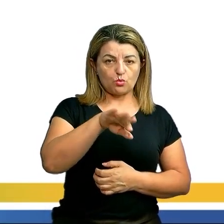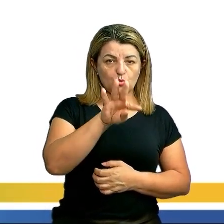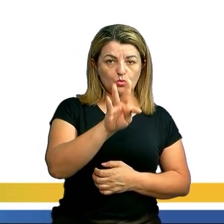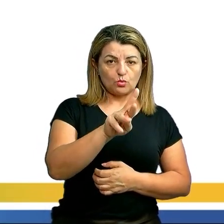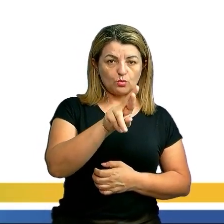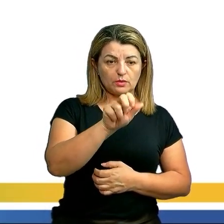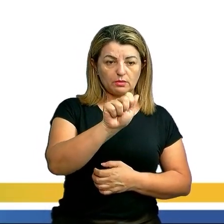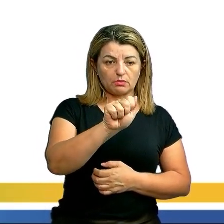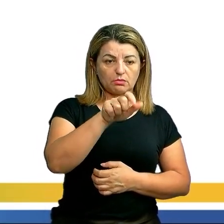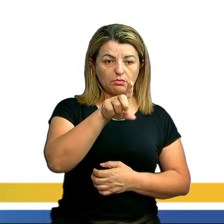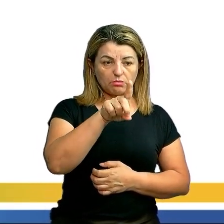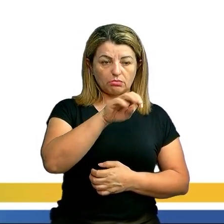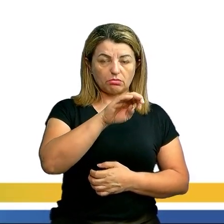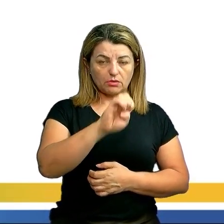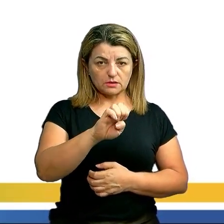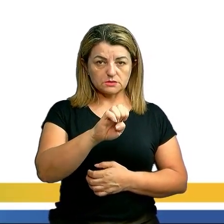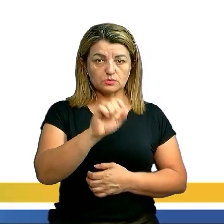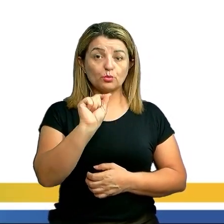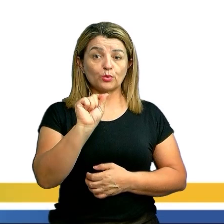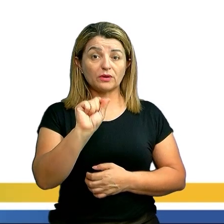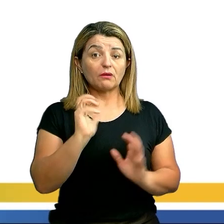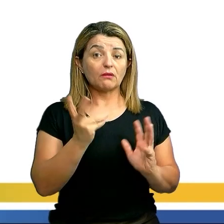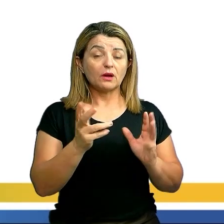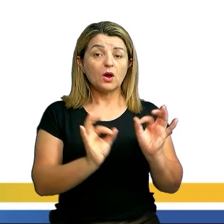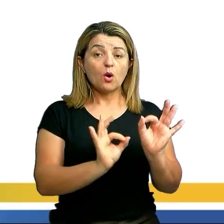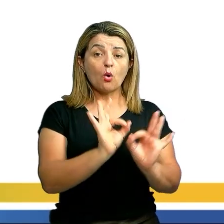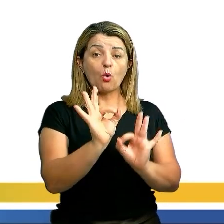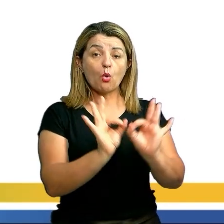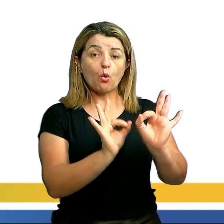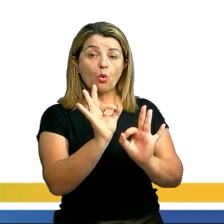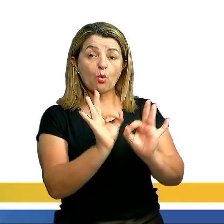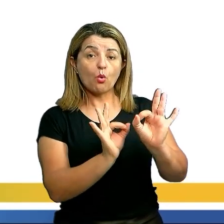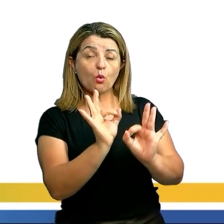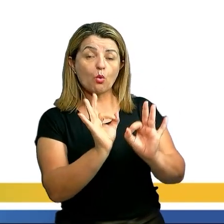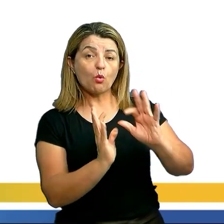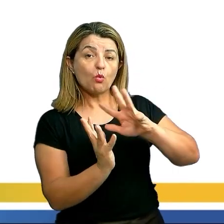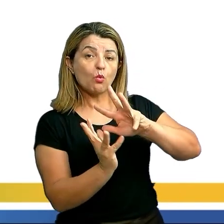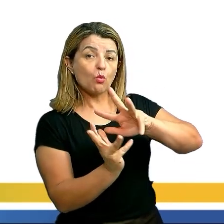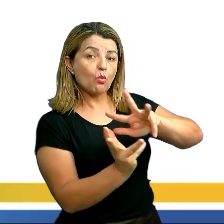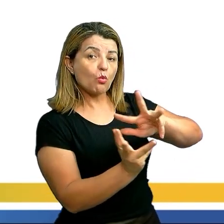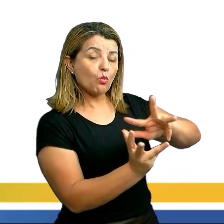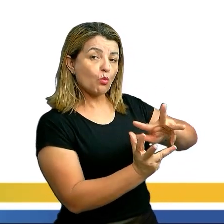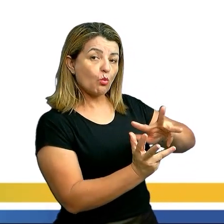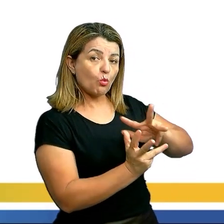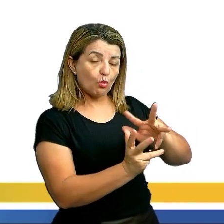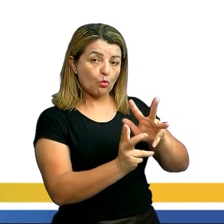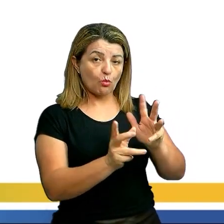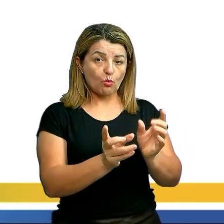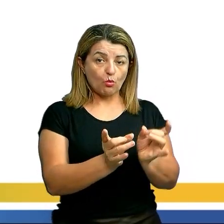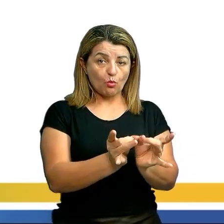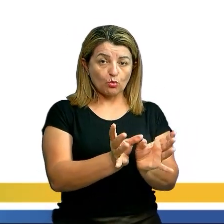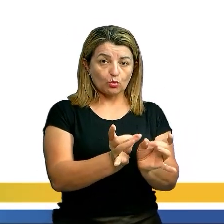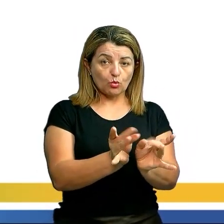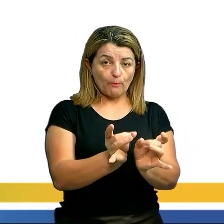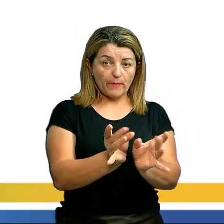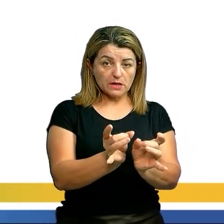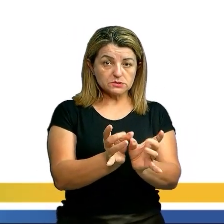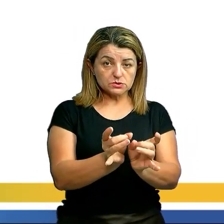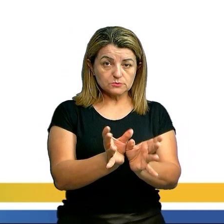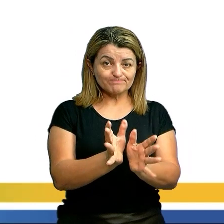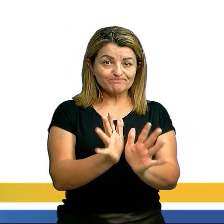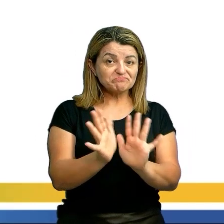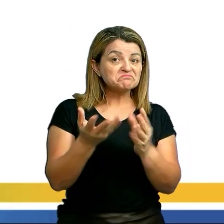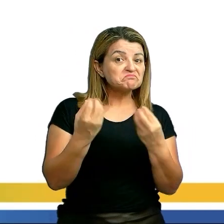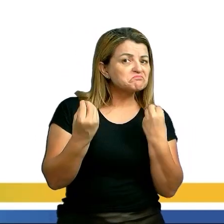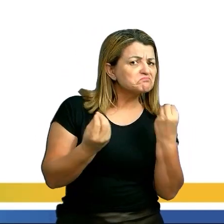a Organização Mundial do Comércio. Gente, isso é autoexplicativo. Uma Organização Mundial do Comércio, ela está relacionada ao